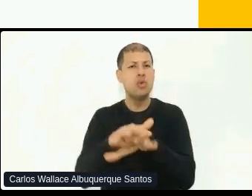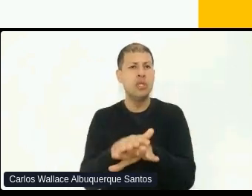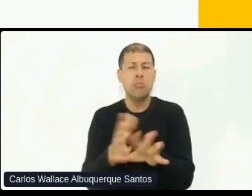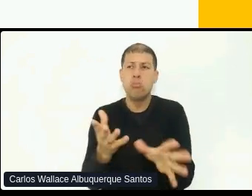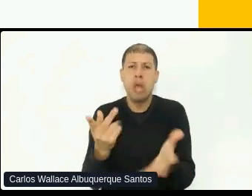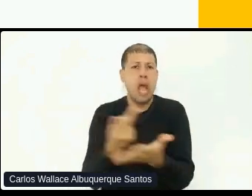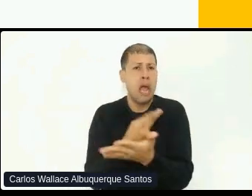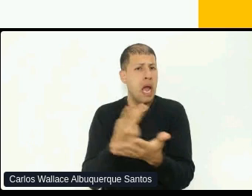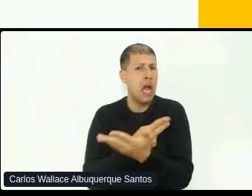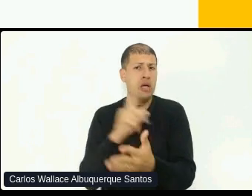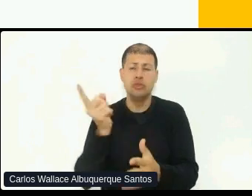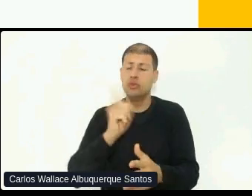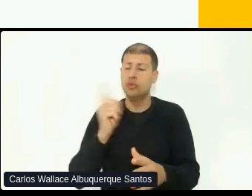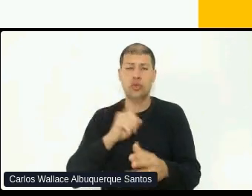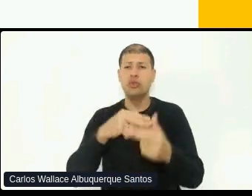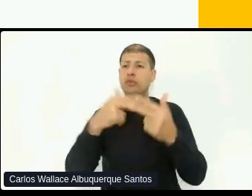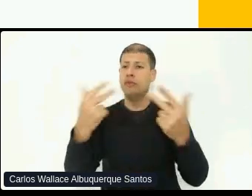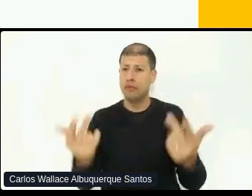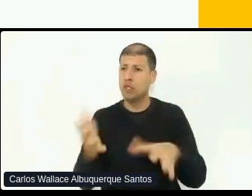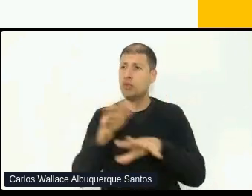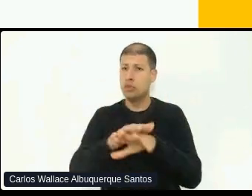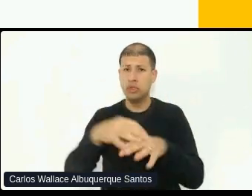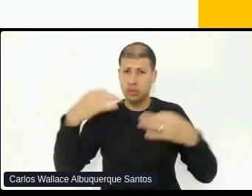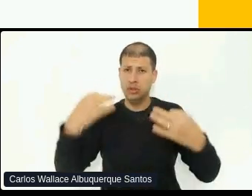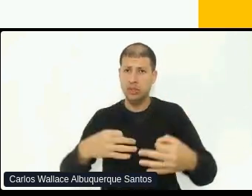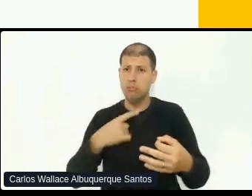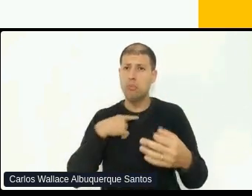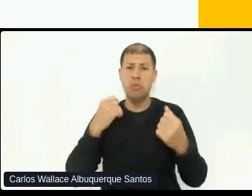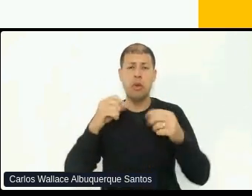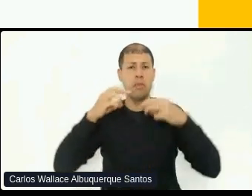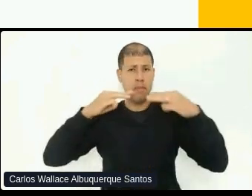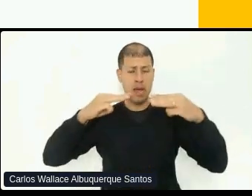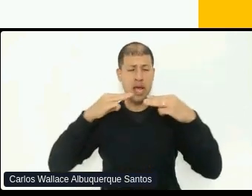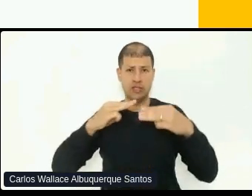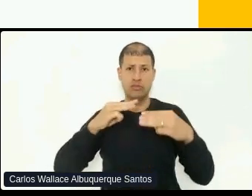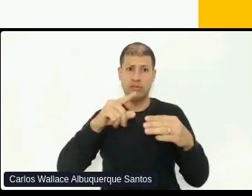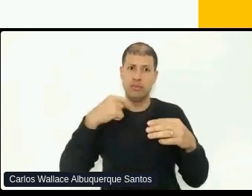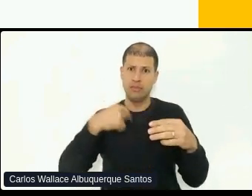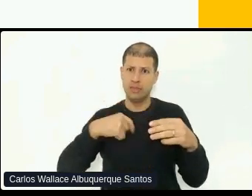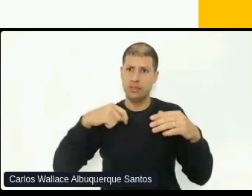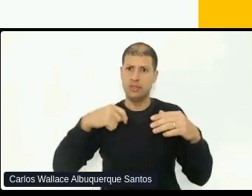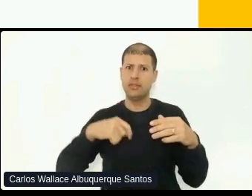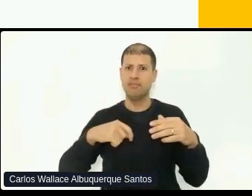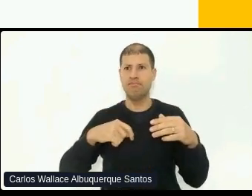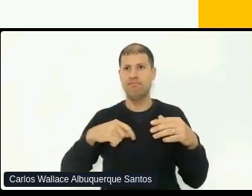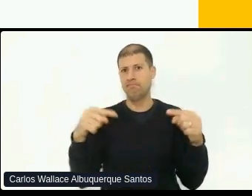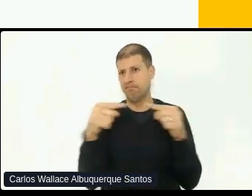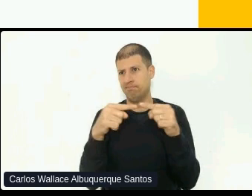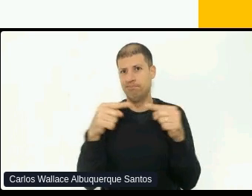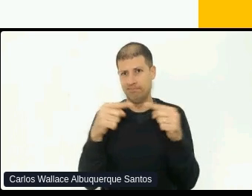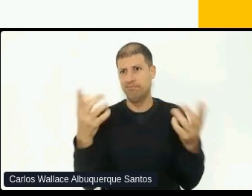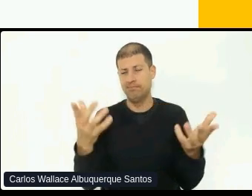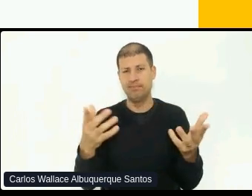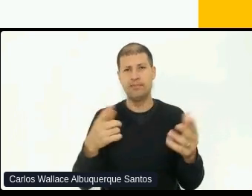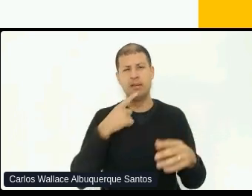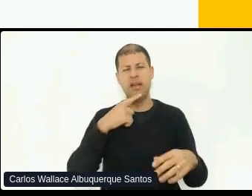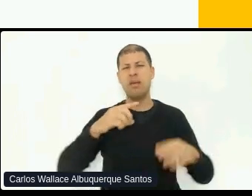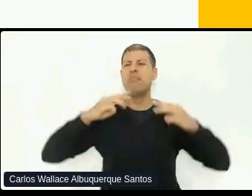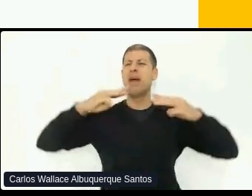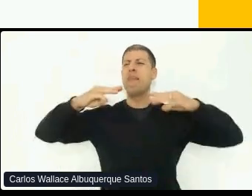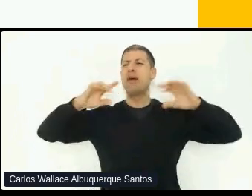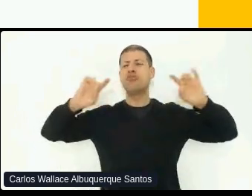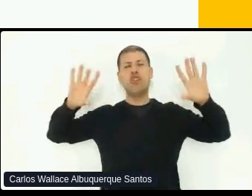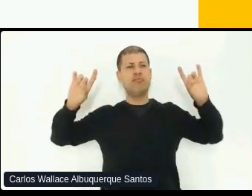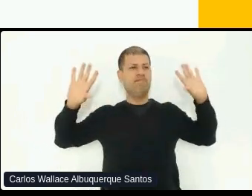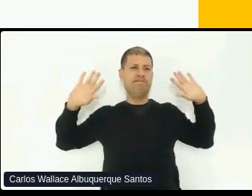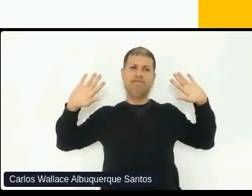fazer marketing com diversidade e inclusão, tá, gente? Contanto que você de fato faça o que você faz. Tá? Tem gente que critica, né? Mas aí é só marqueteiro. Não, não é isso. Você pode